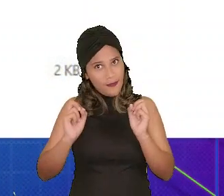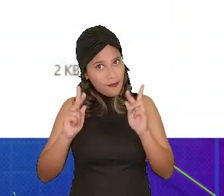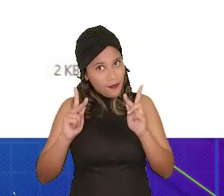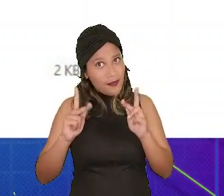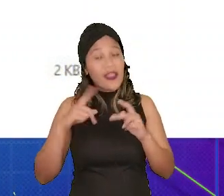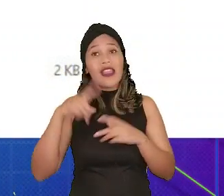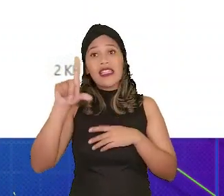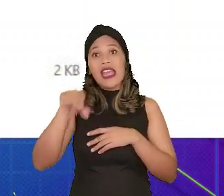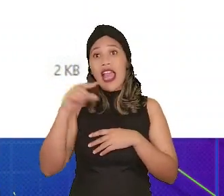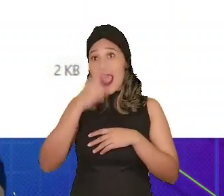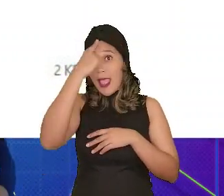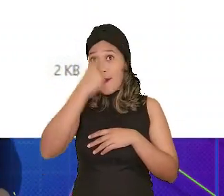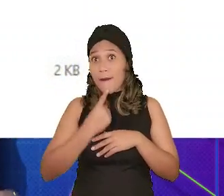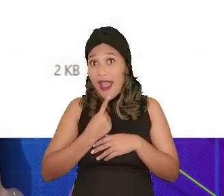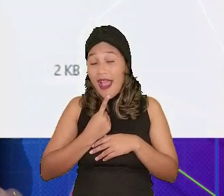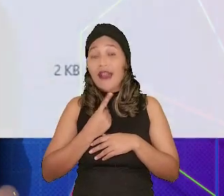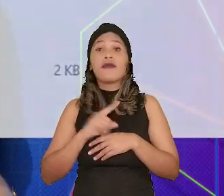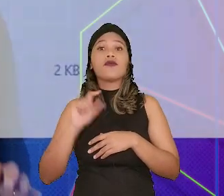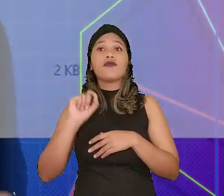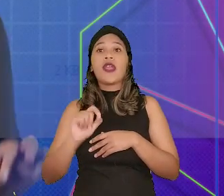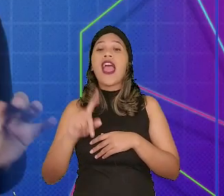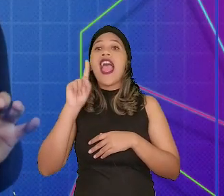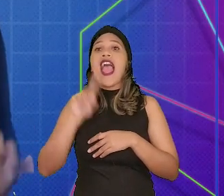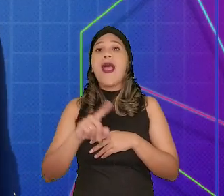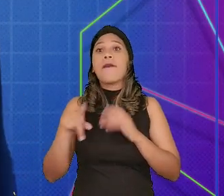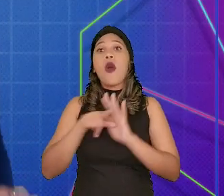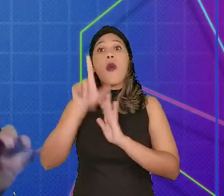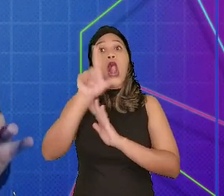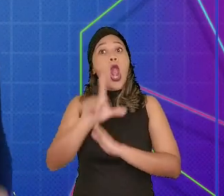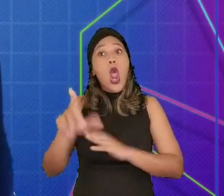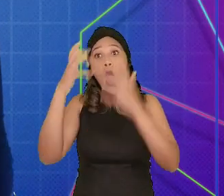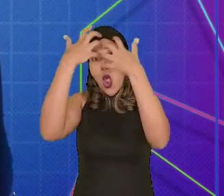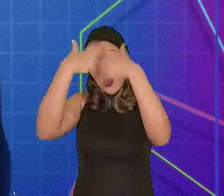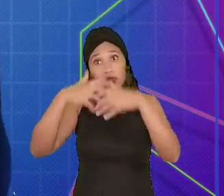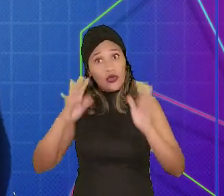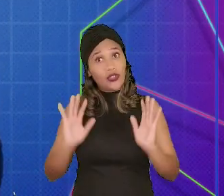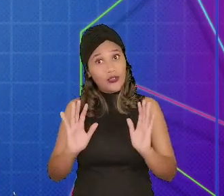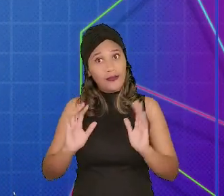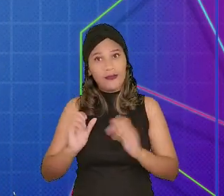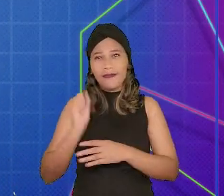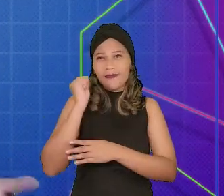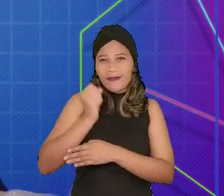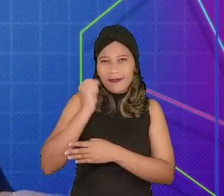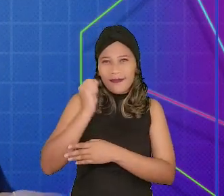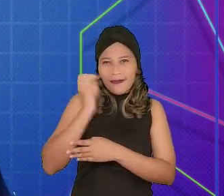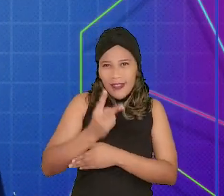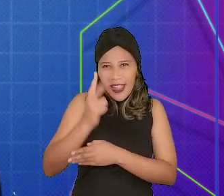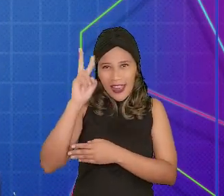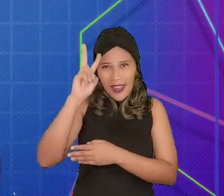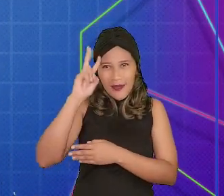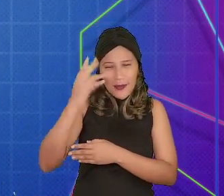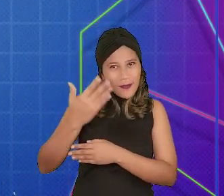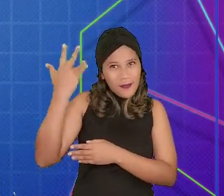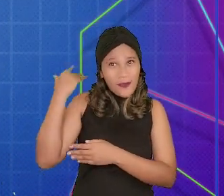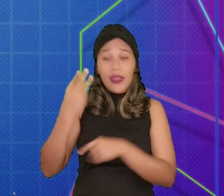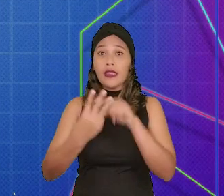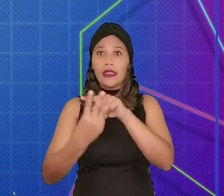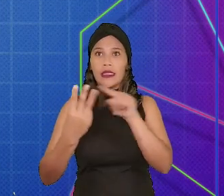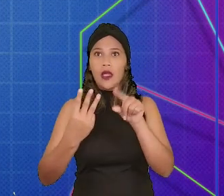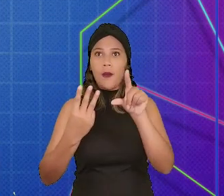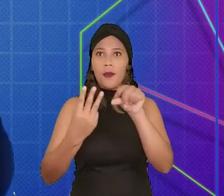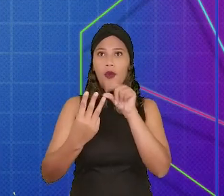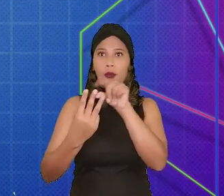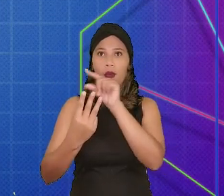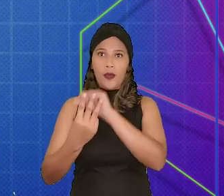Ao selecionar uma imagem para colocar no jogo, essa será a lógica que aparecerá. No Jokenpô, como vocês podem ver, as três